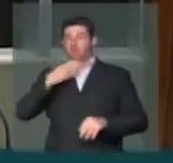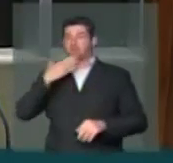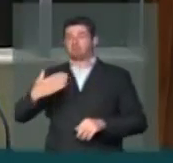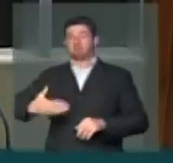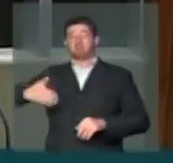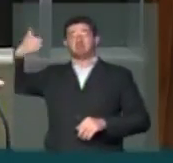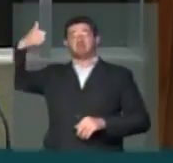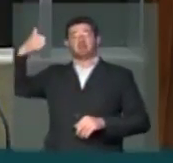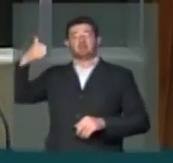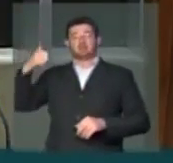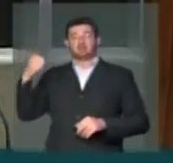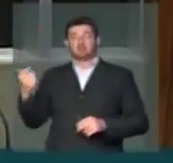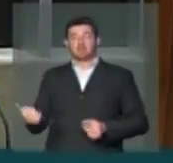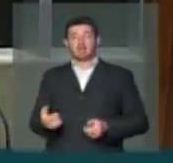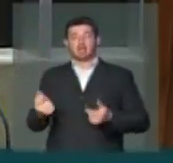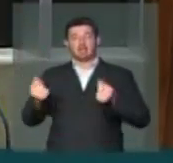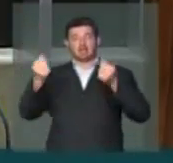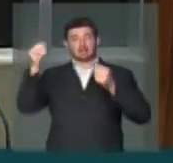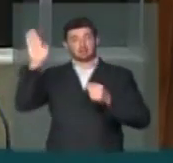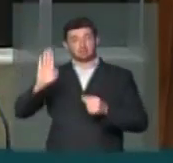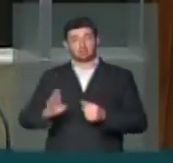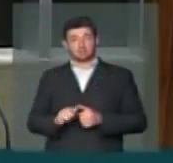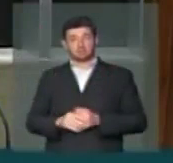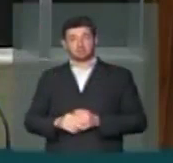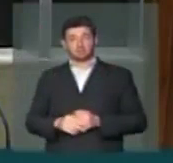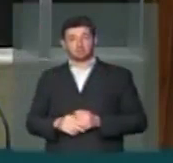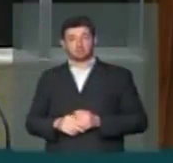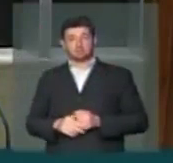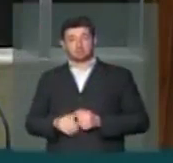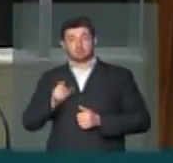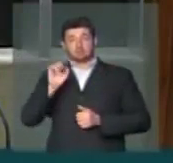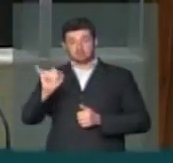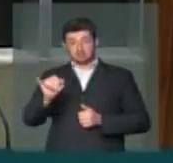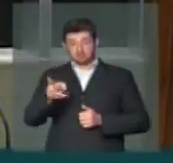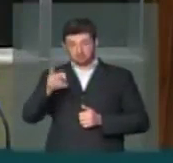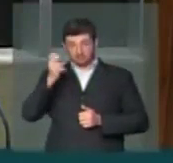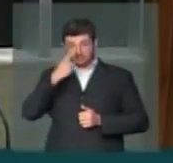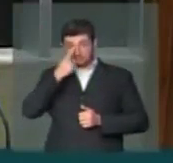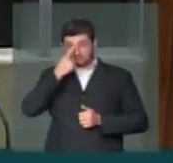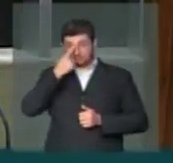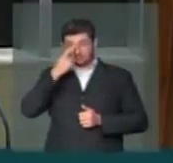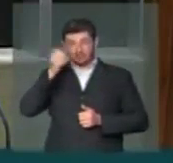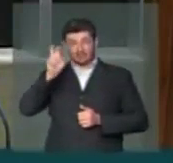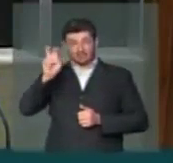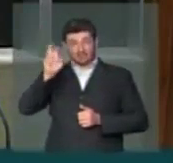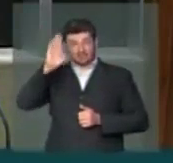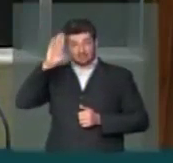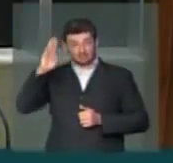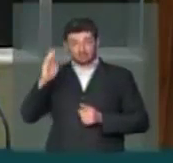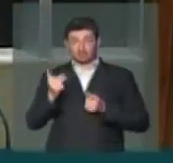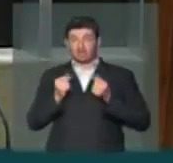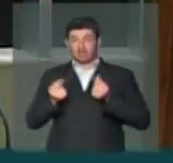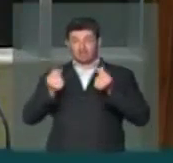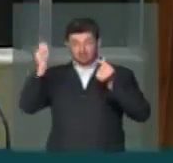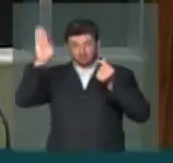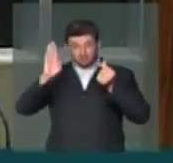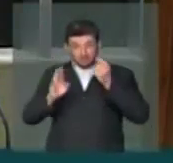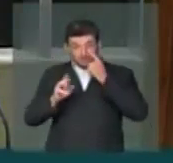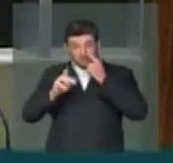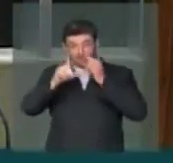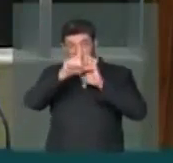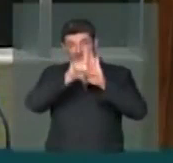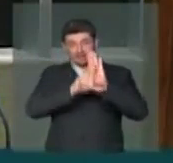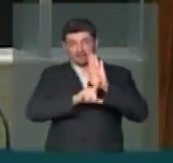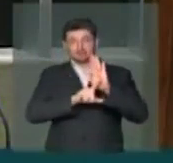prioritário, das riquezas nacionais. Se formos olhar as nossas 15 maiores fortunas, segundo a listagem da